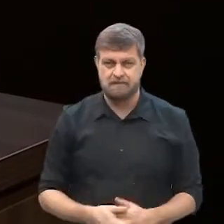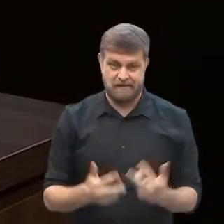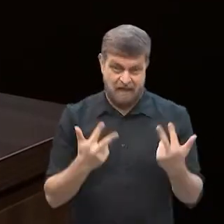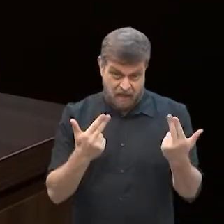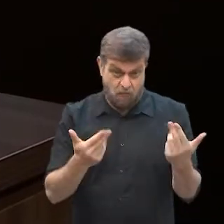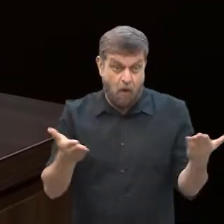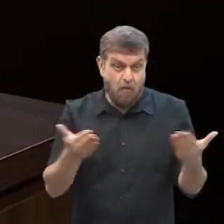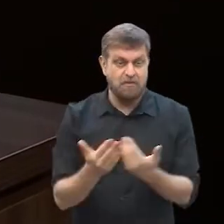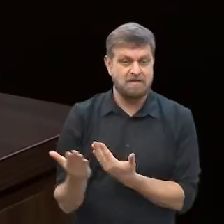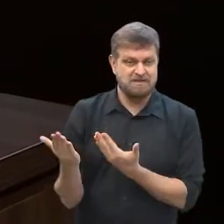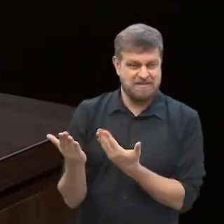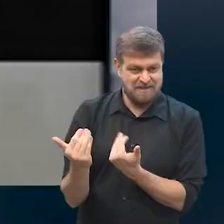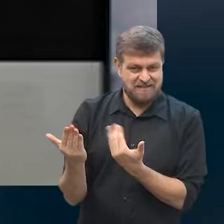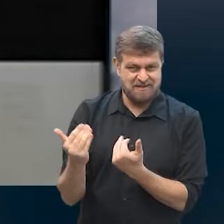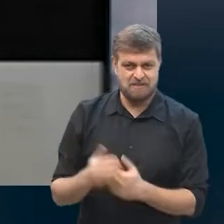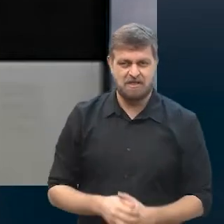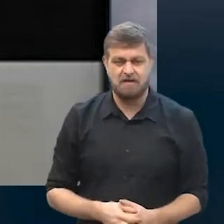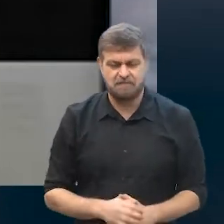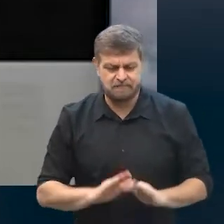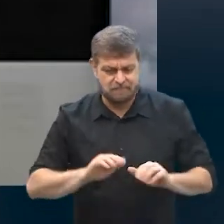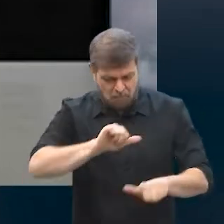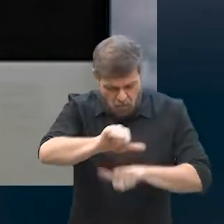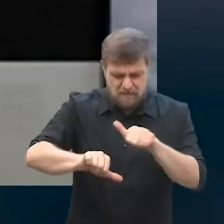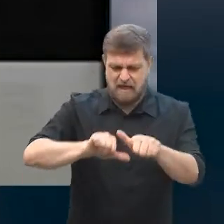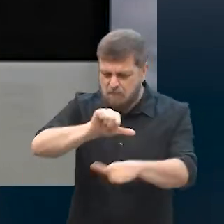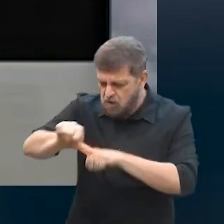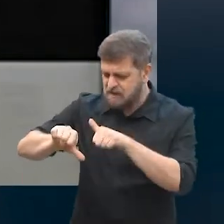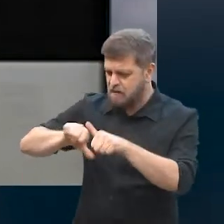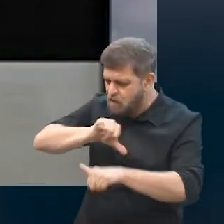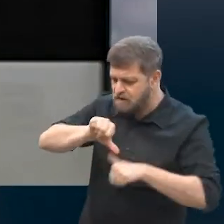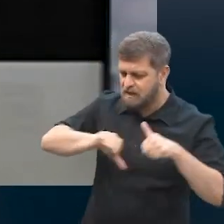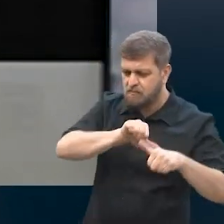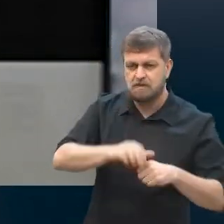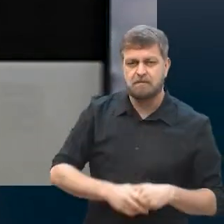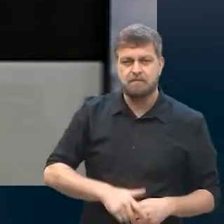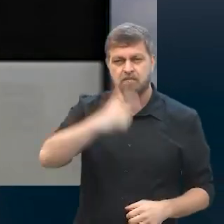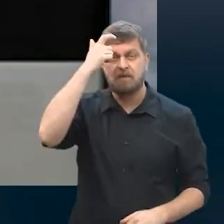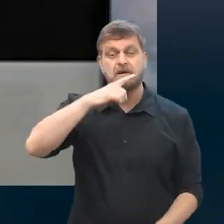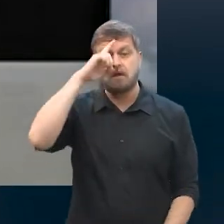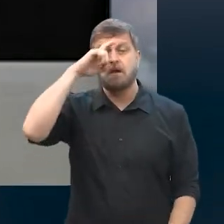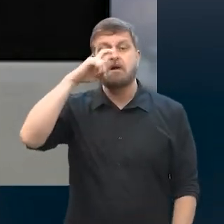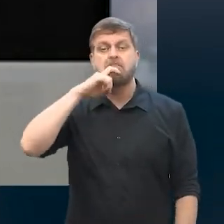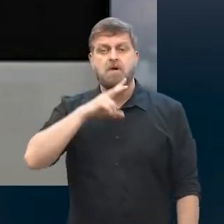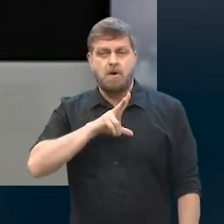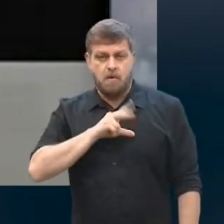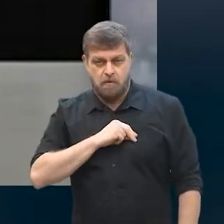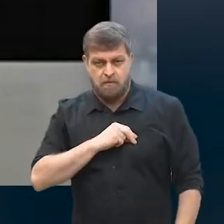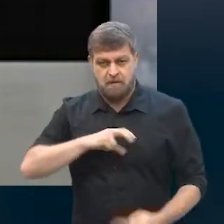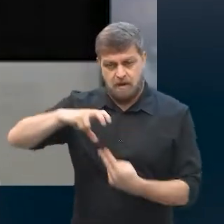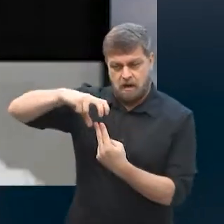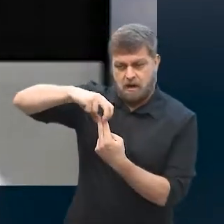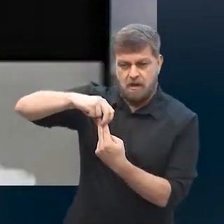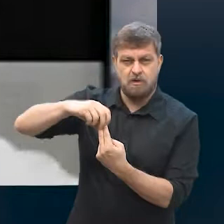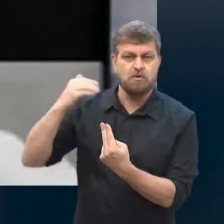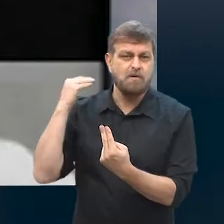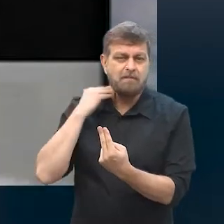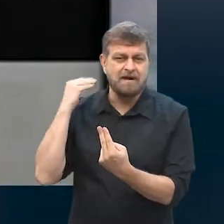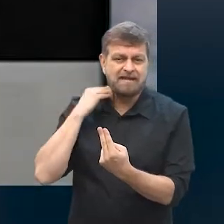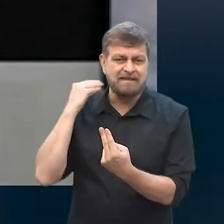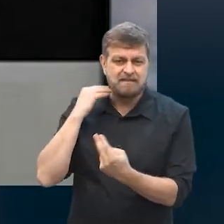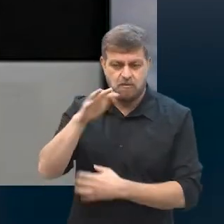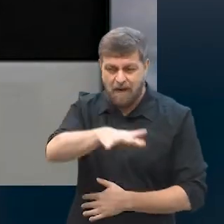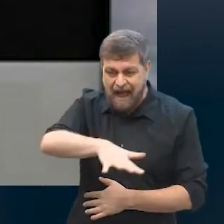muitos jovens hoje em dia fazem. Mas o que me dava tranquilidade? Porque eu, no Bradesco, eu ficava em